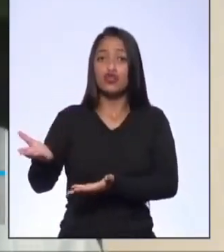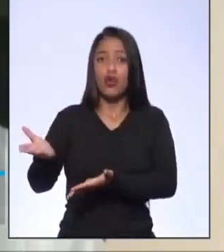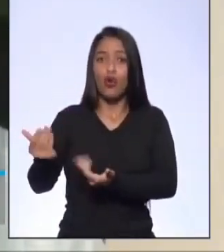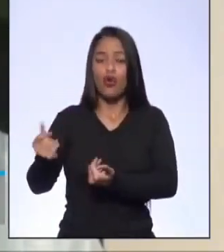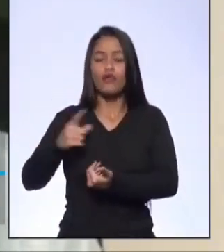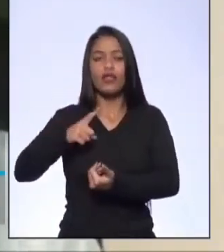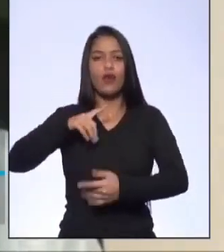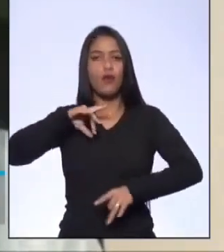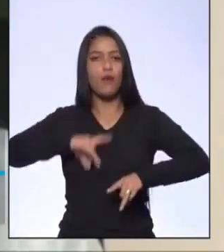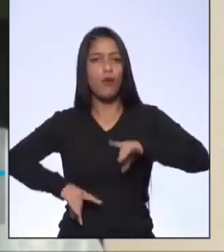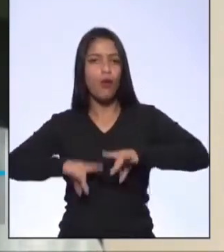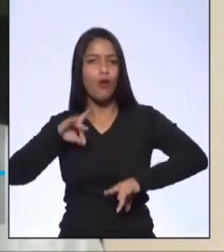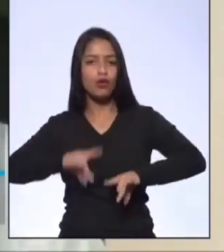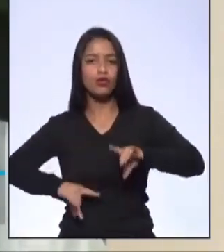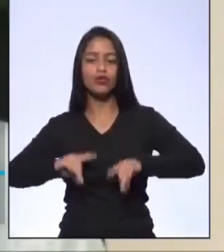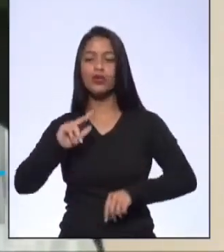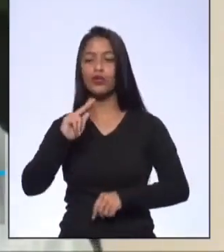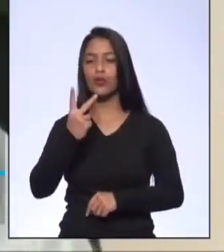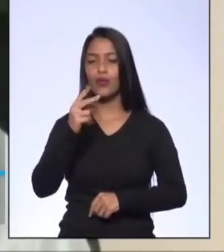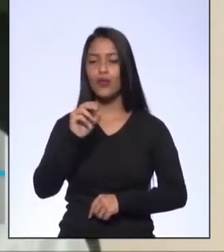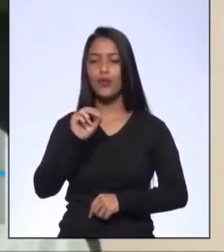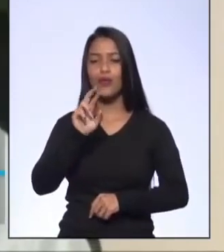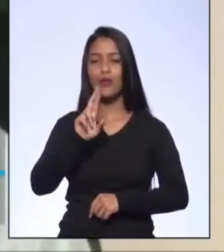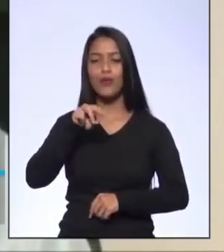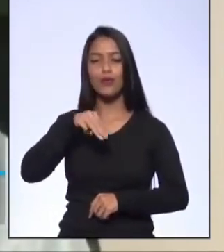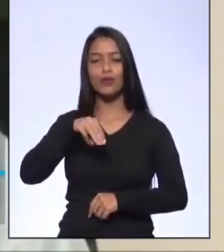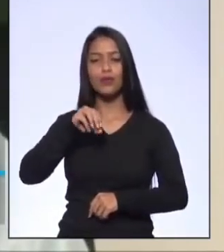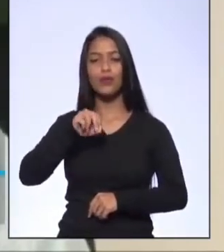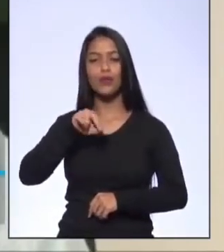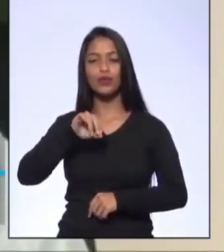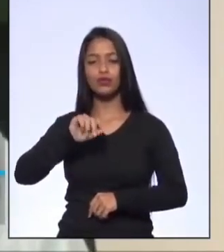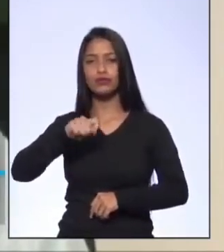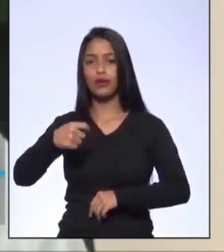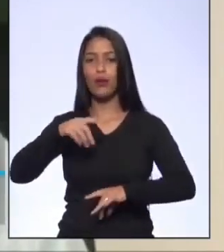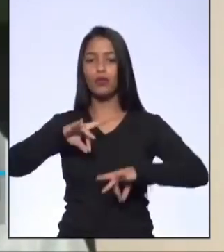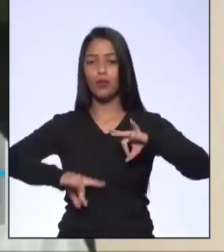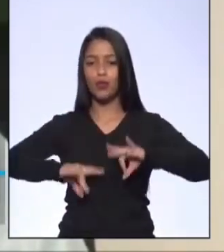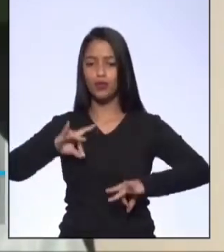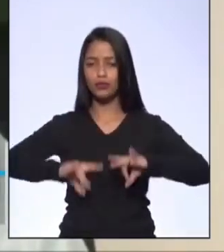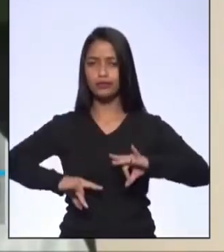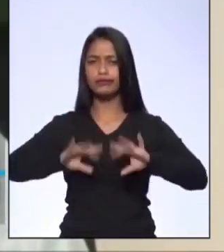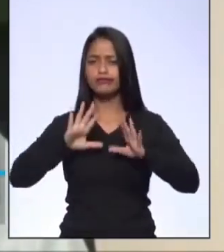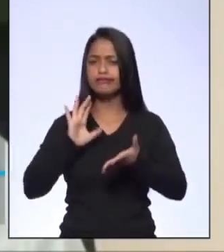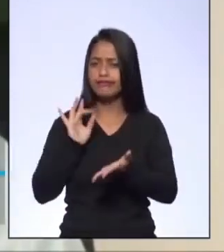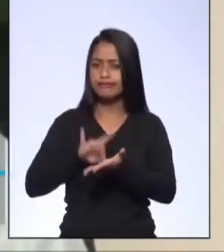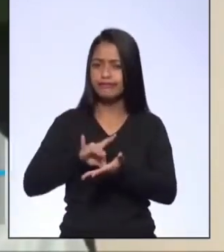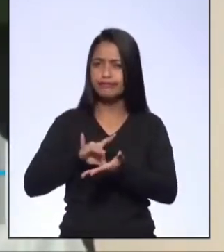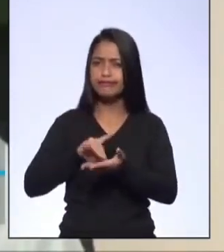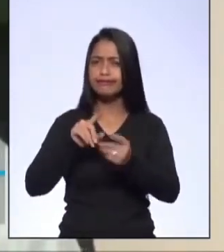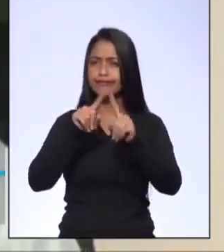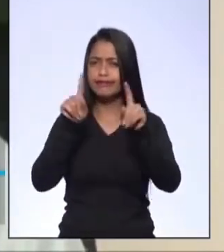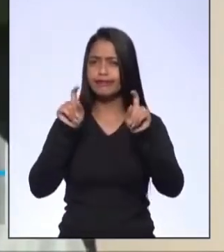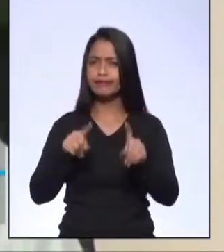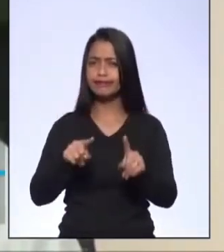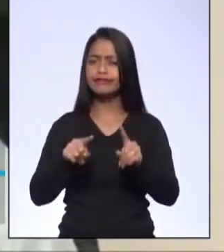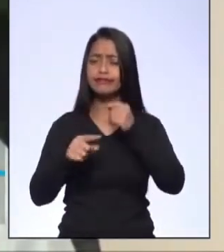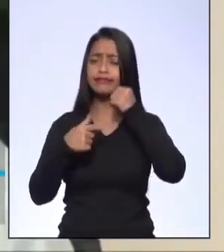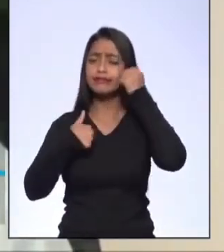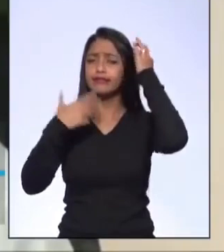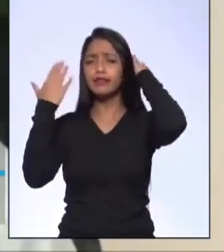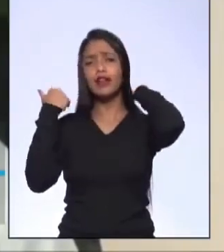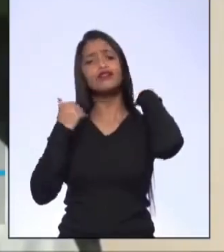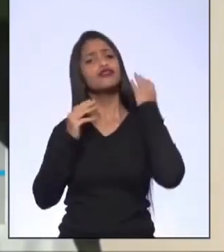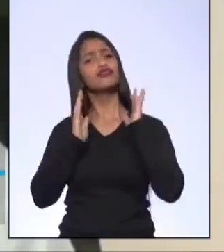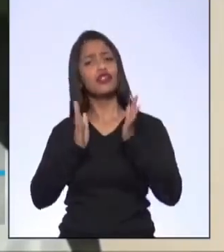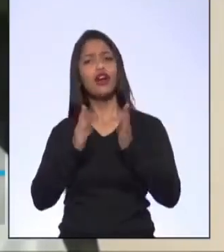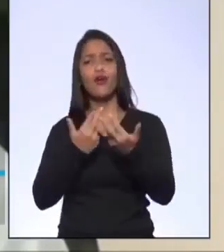hormônios e porque não sei o que lá, né? Todo mundo fala um monte de coisa. Mas será que é isso mesmo? Né? Eu já passei por isso, tá, gente? Olha,